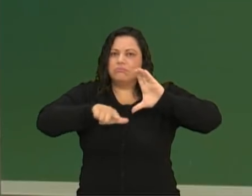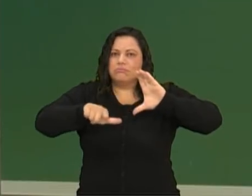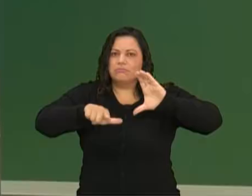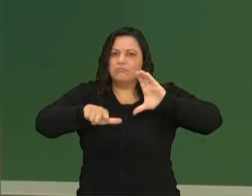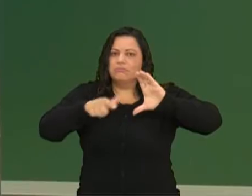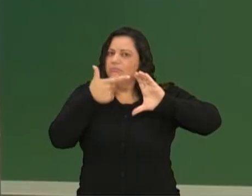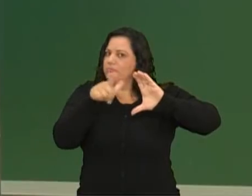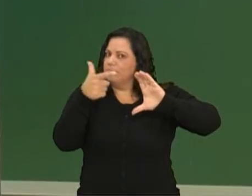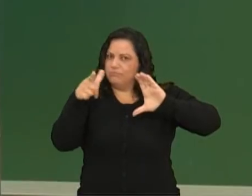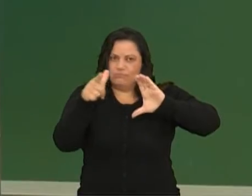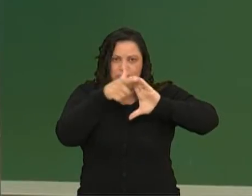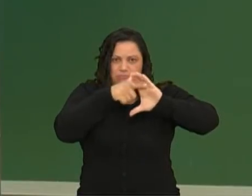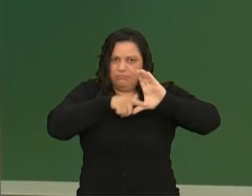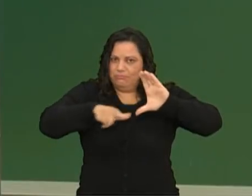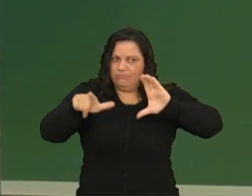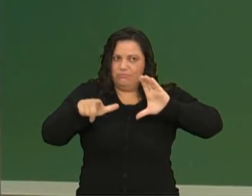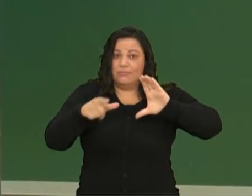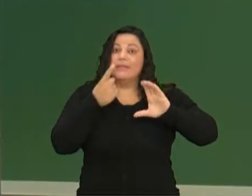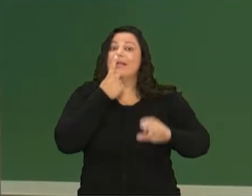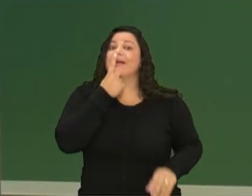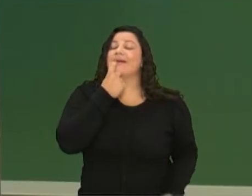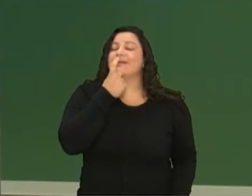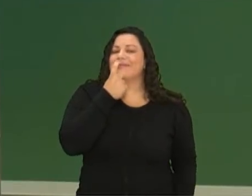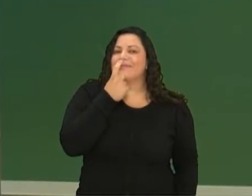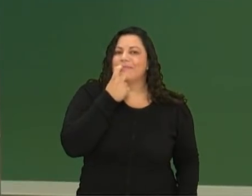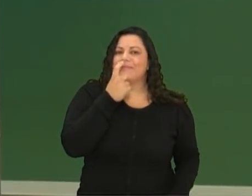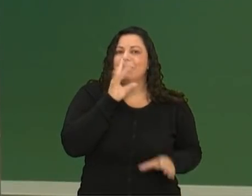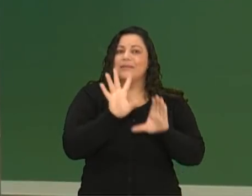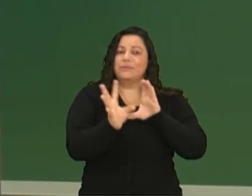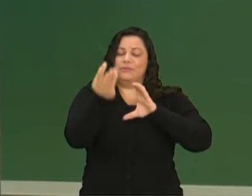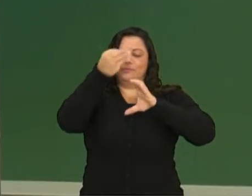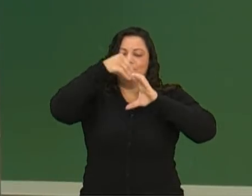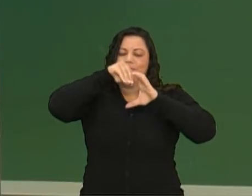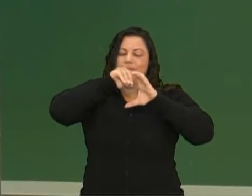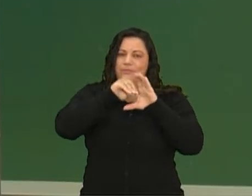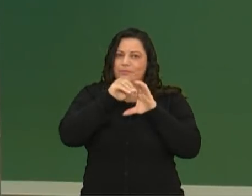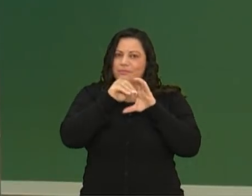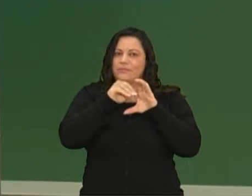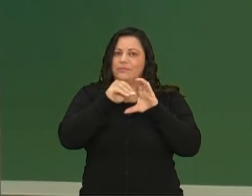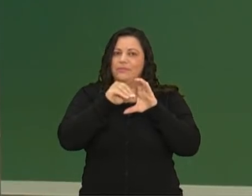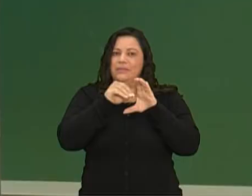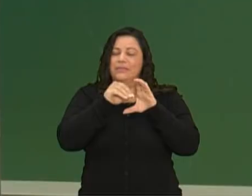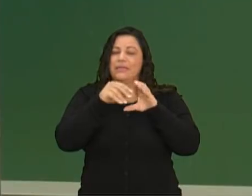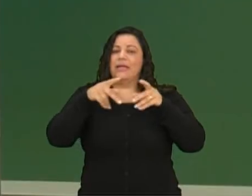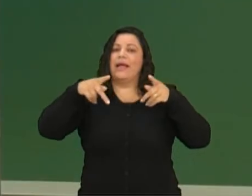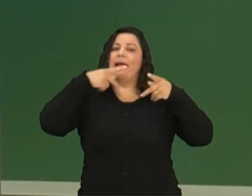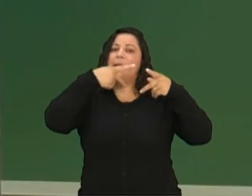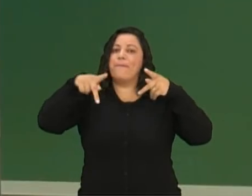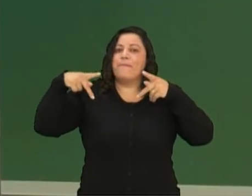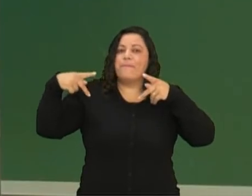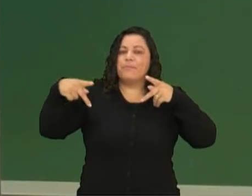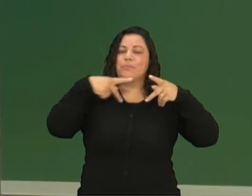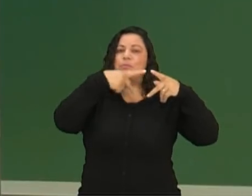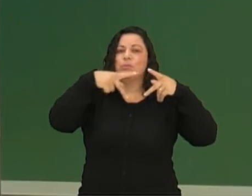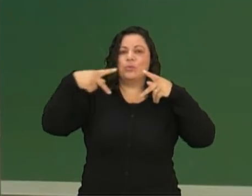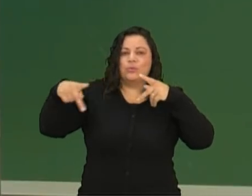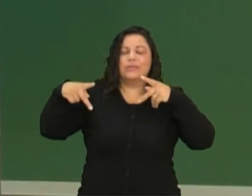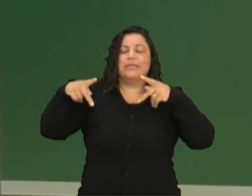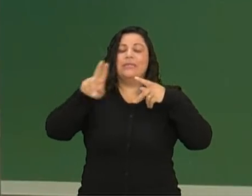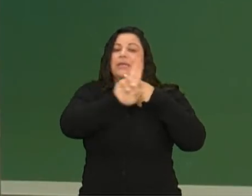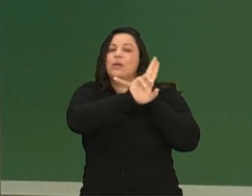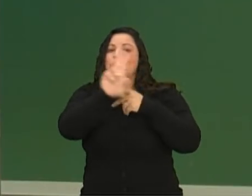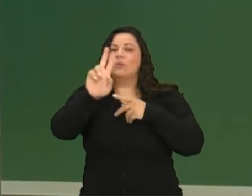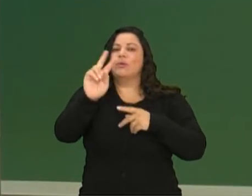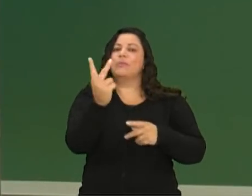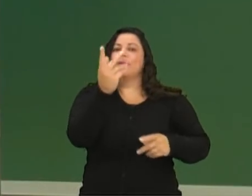é vermelha justamente porque no interior dela, ela possui uma proteína chamada